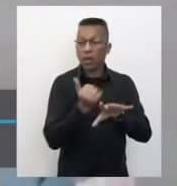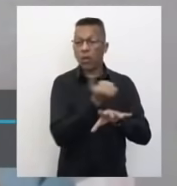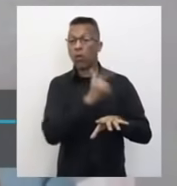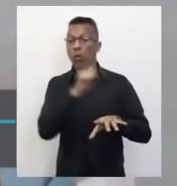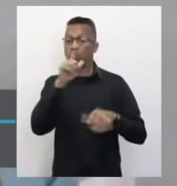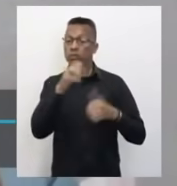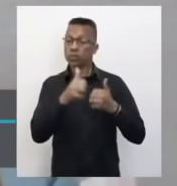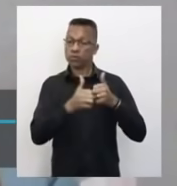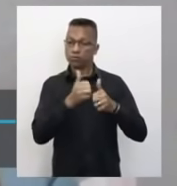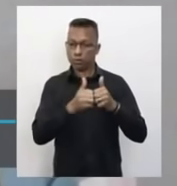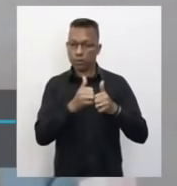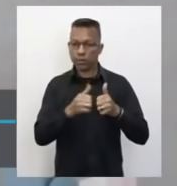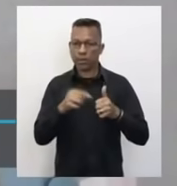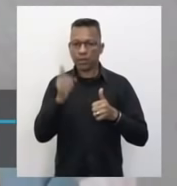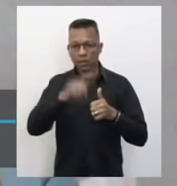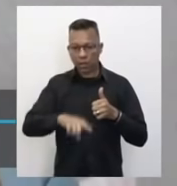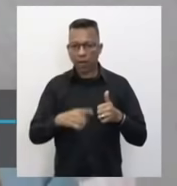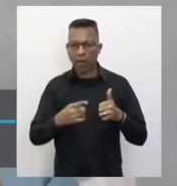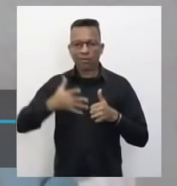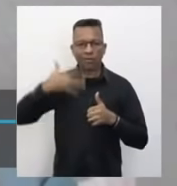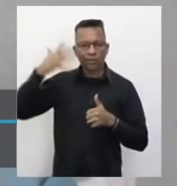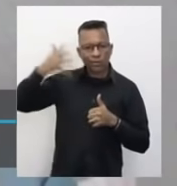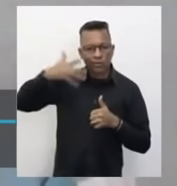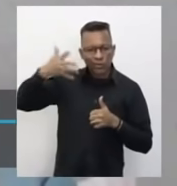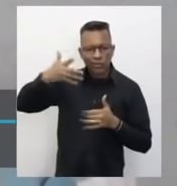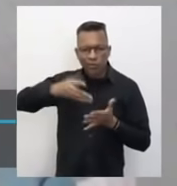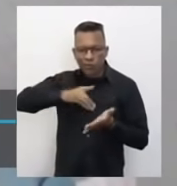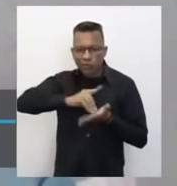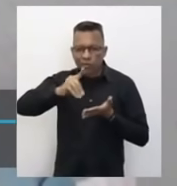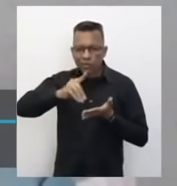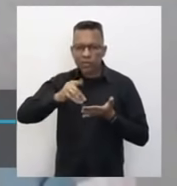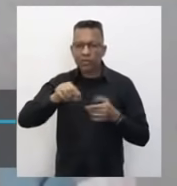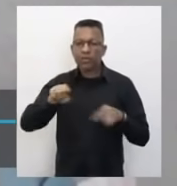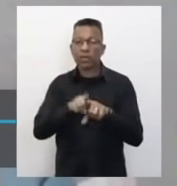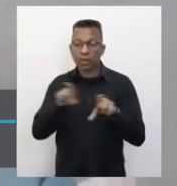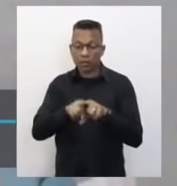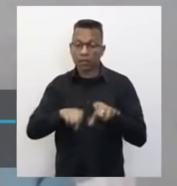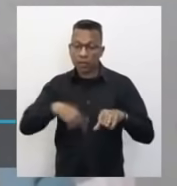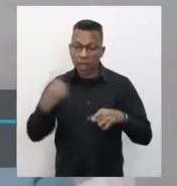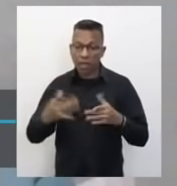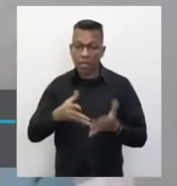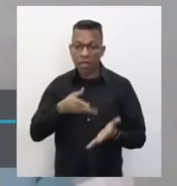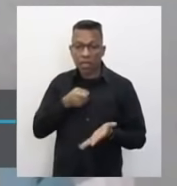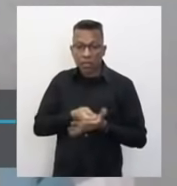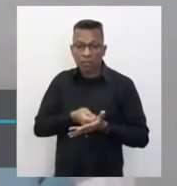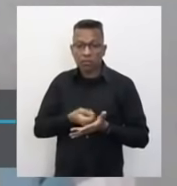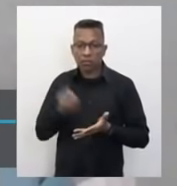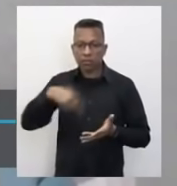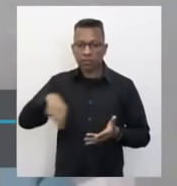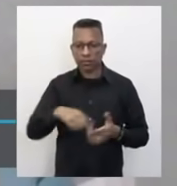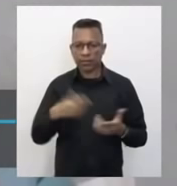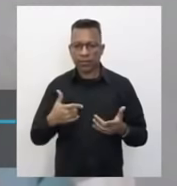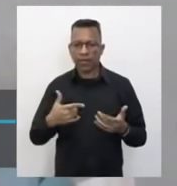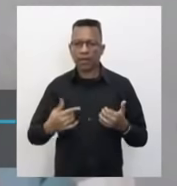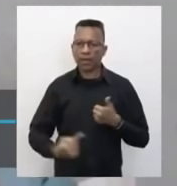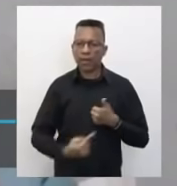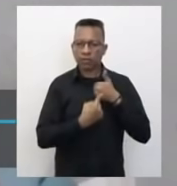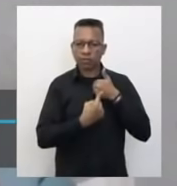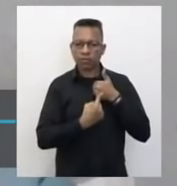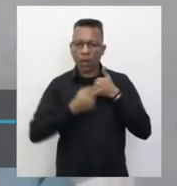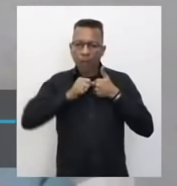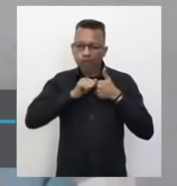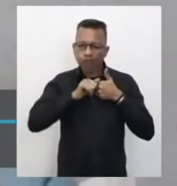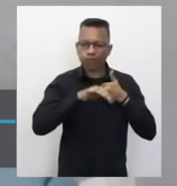aí isso se torna um discurso de ódio. E nós podemos ser penalizadas por isso, tanto quanto as pessoas que curtirem, compartilharem